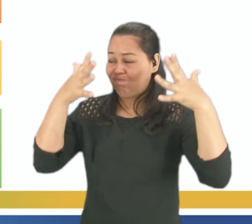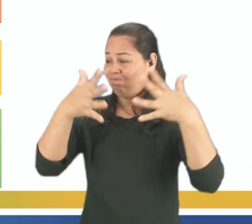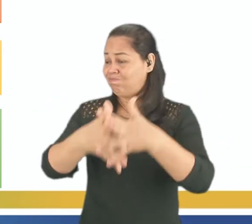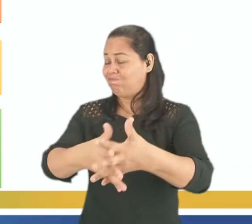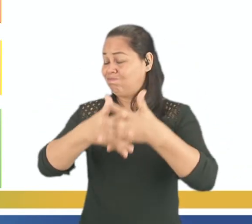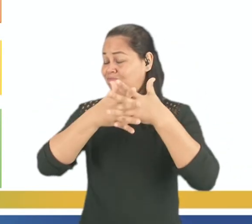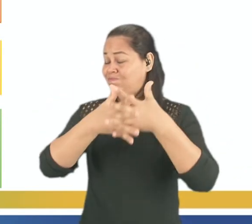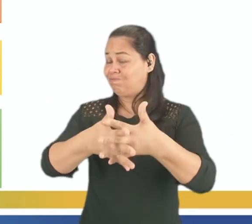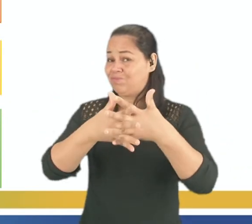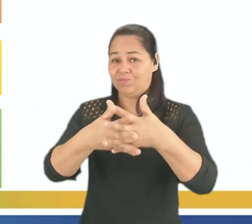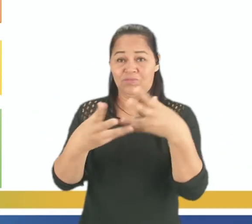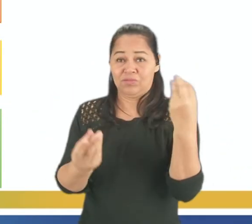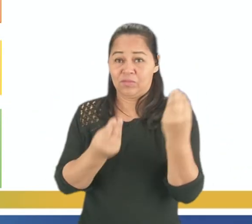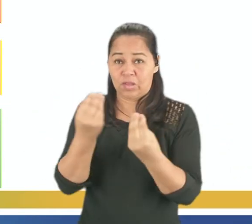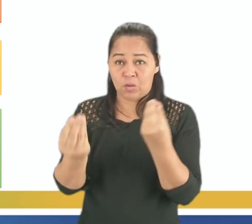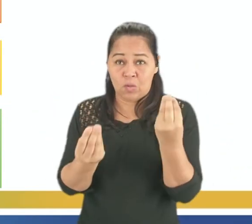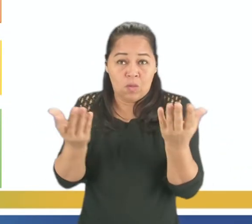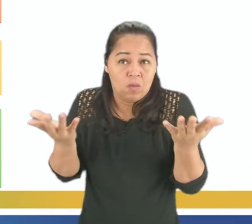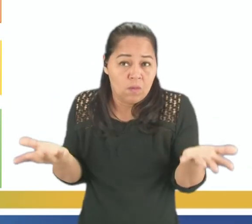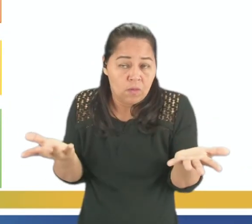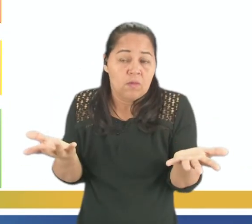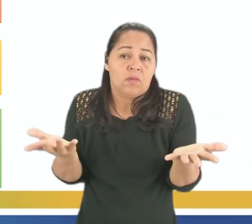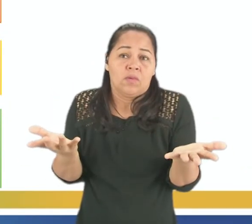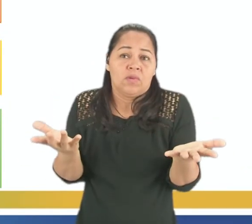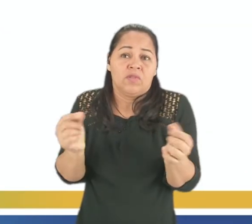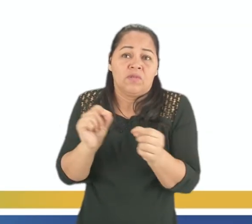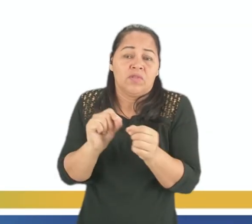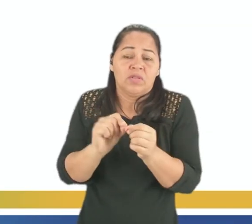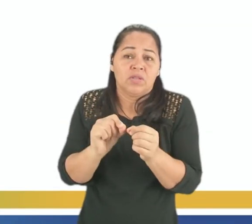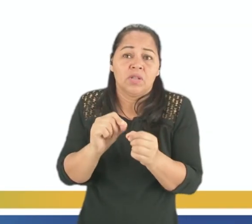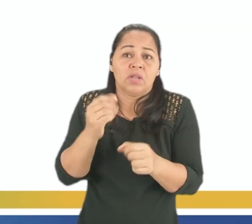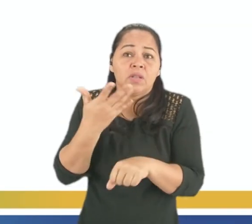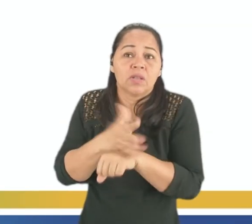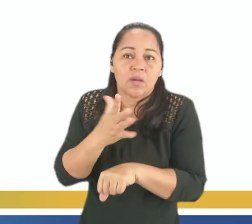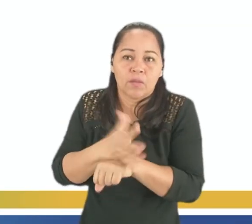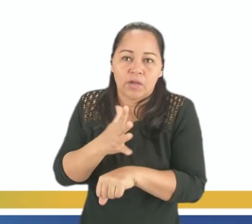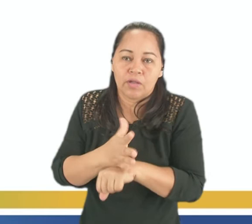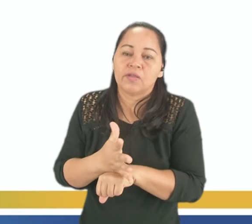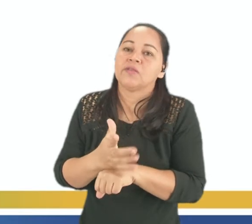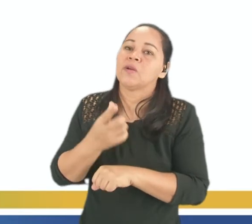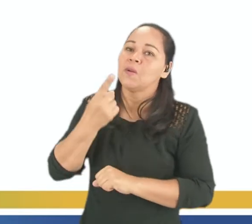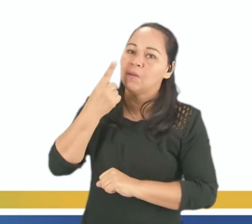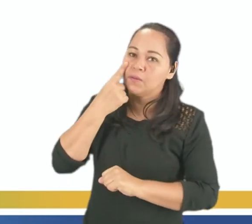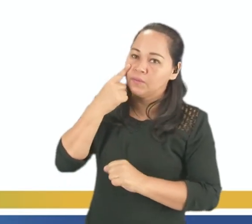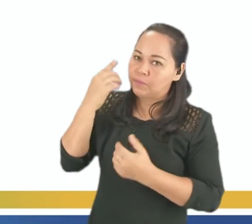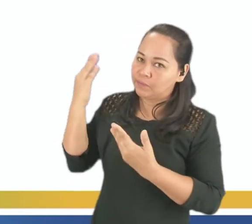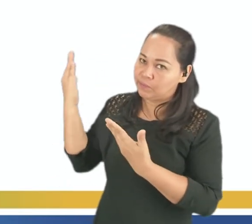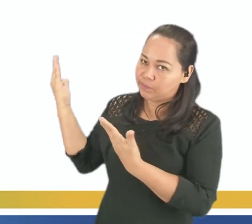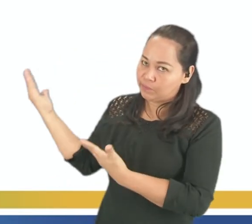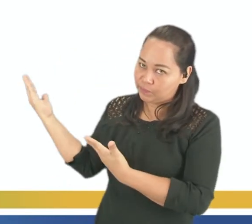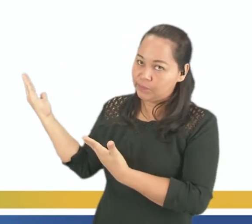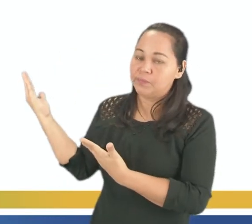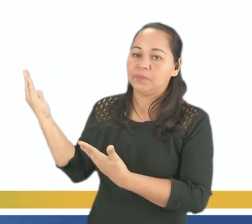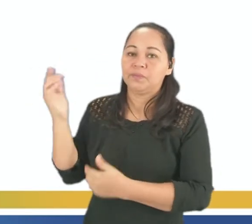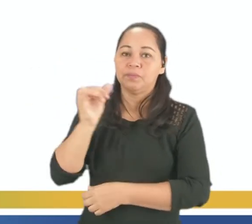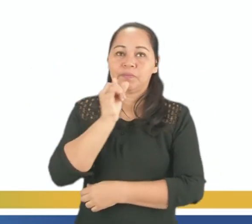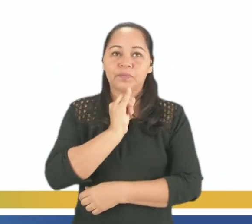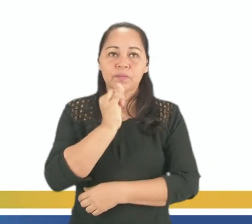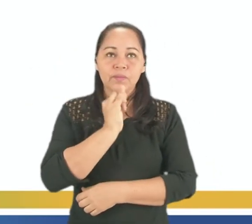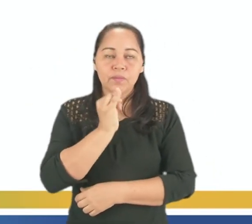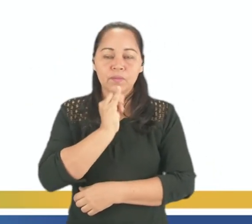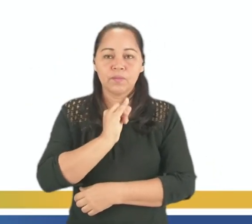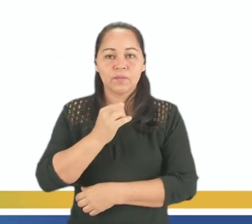nada. Como que eu faço para fazer esse método na prática? Então, vamos lá para um exemplo. O